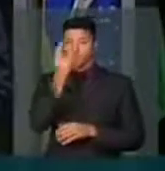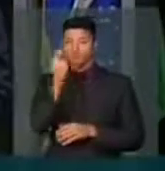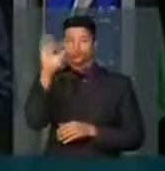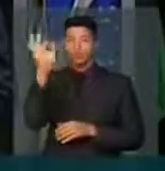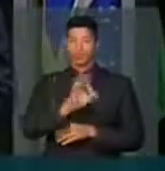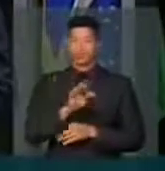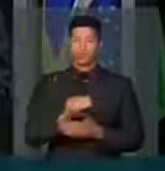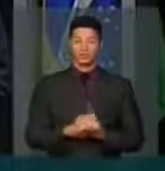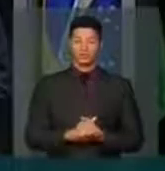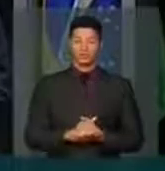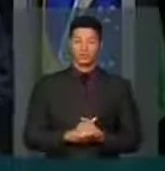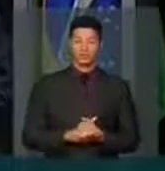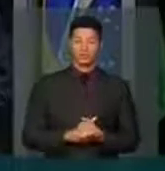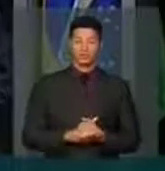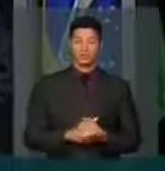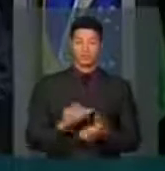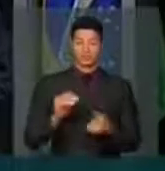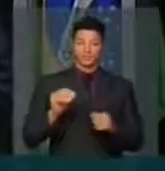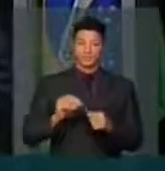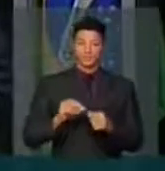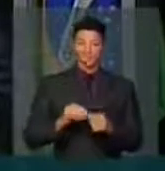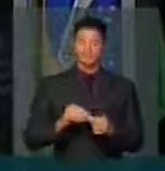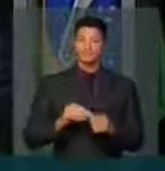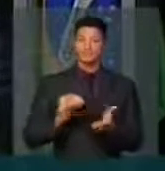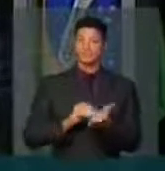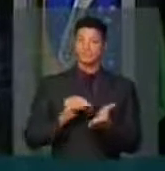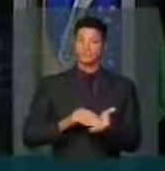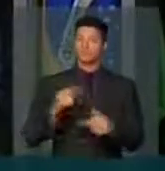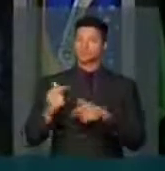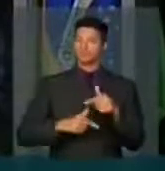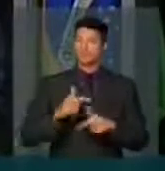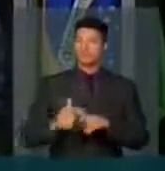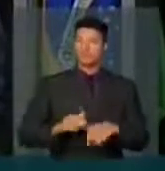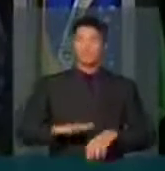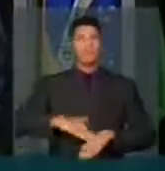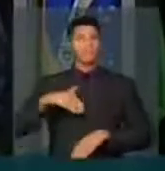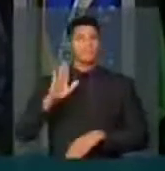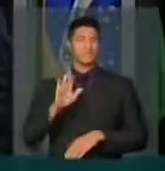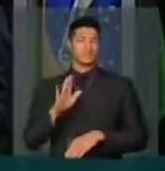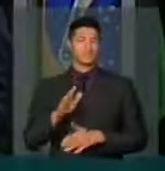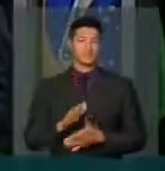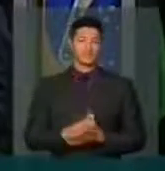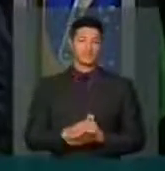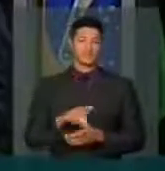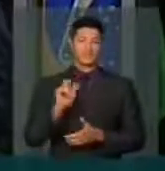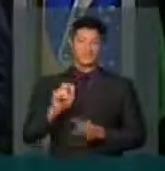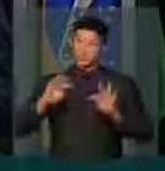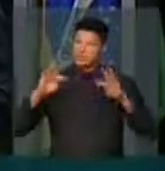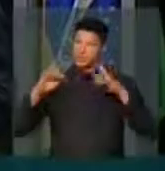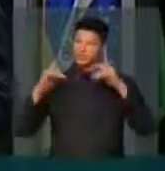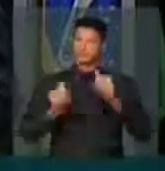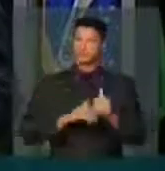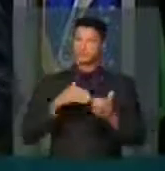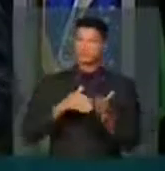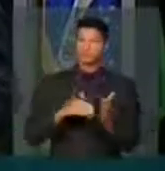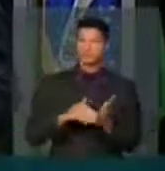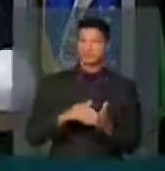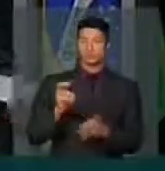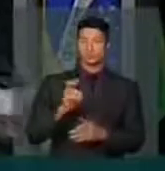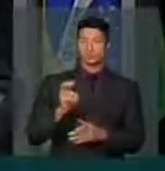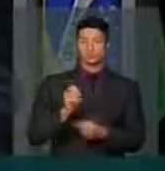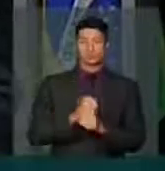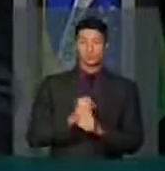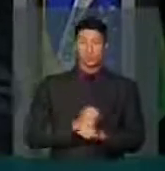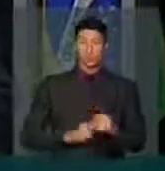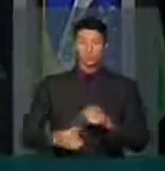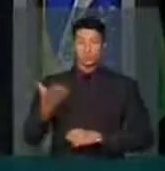8,1%. Desemprego nas metrópoles já sobe mais do que todos os últimos 5